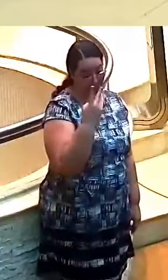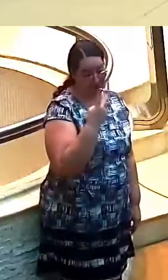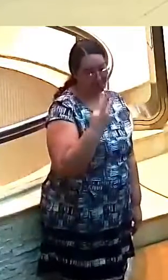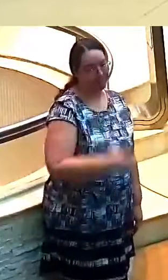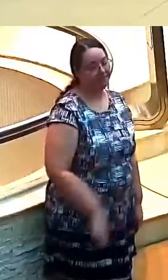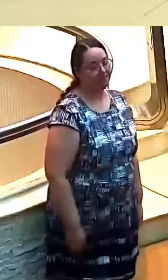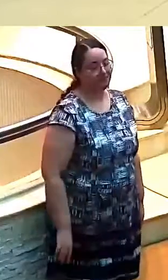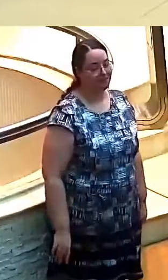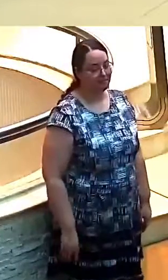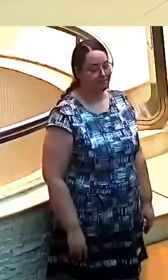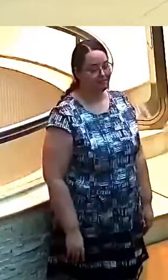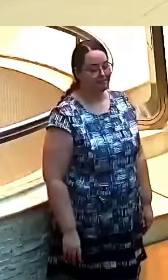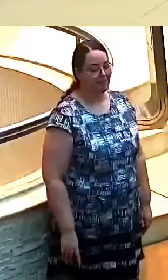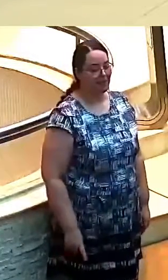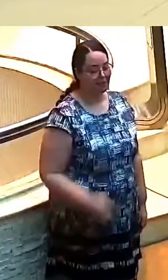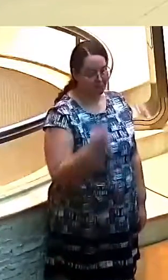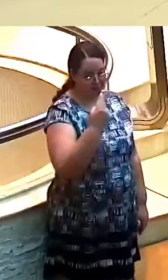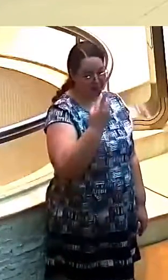você deseja,